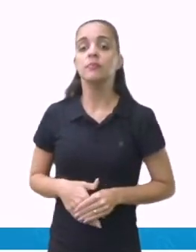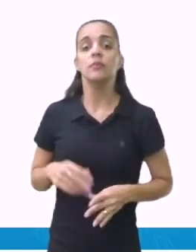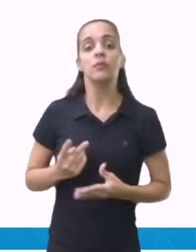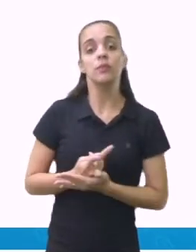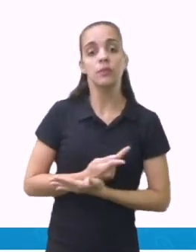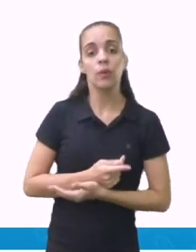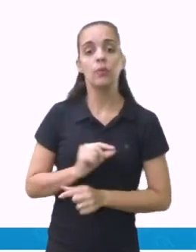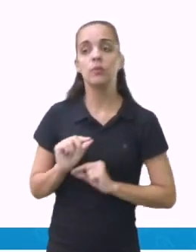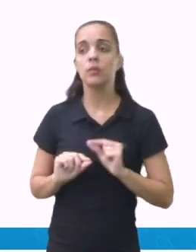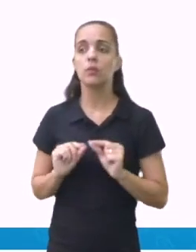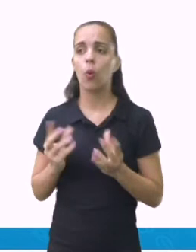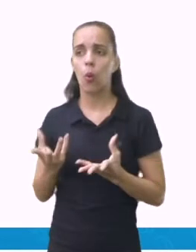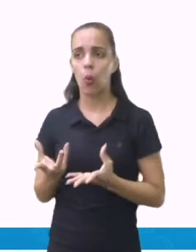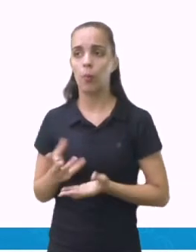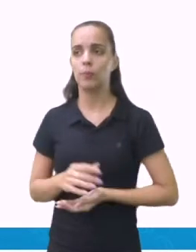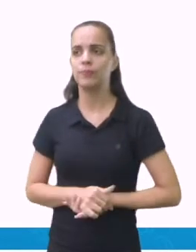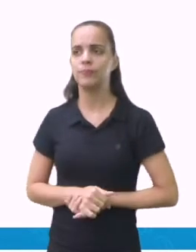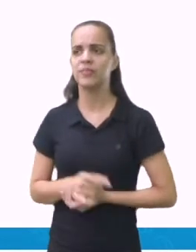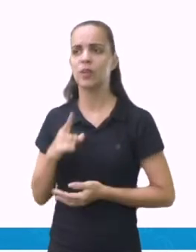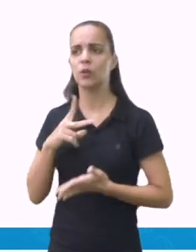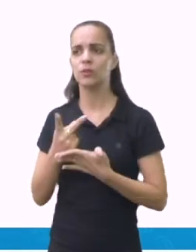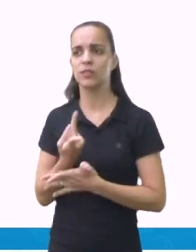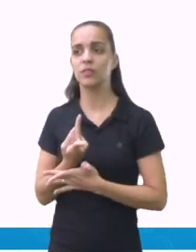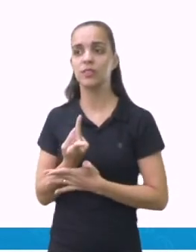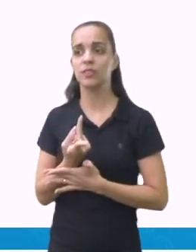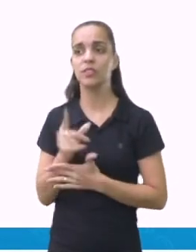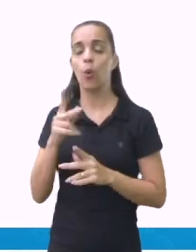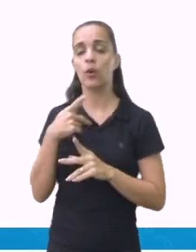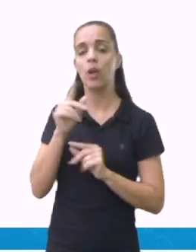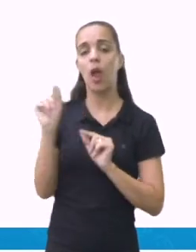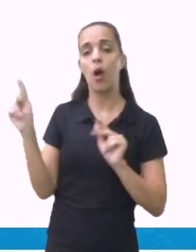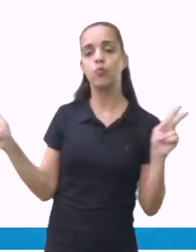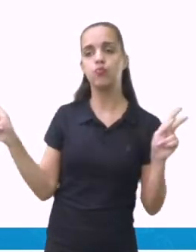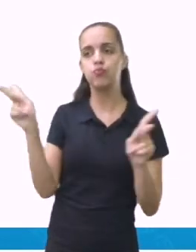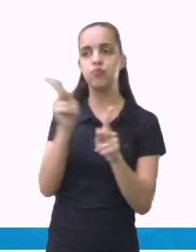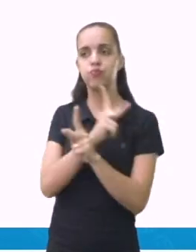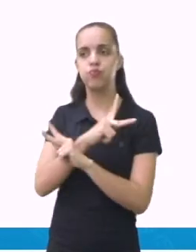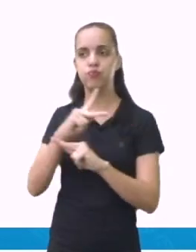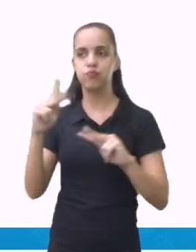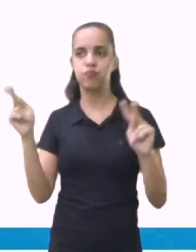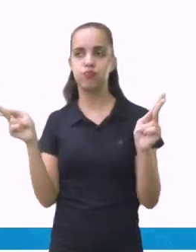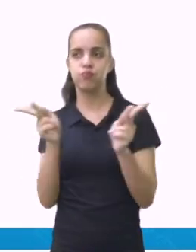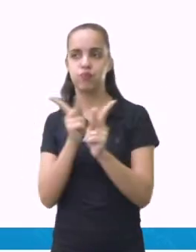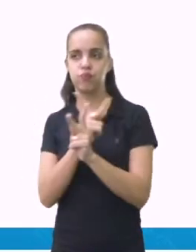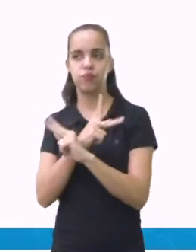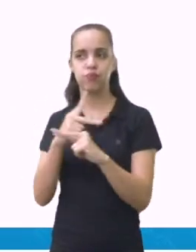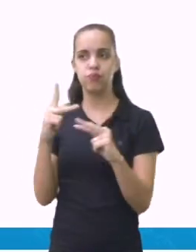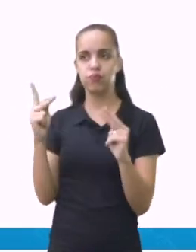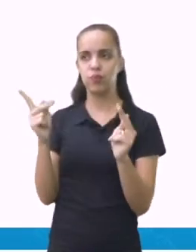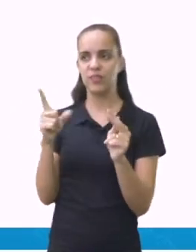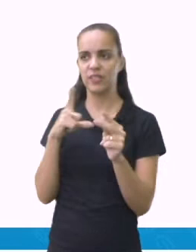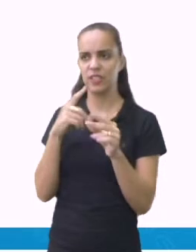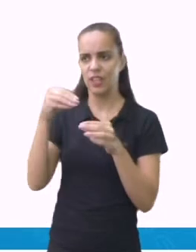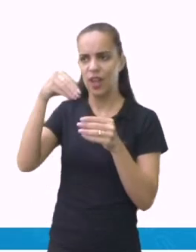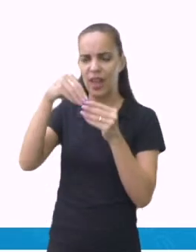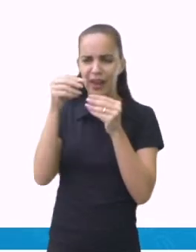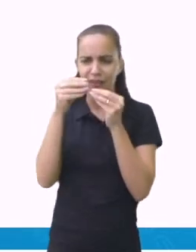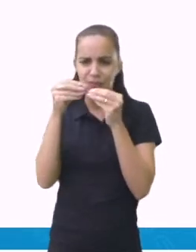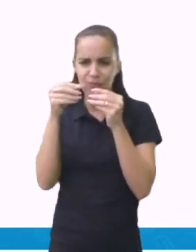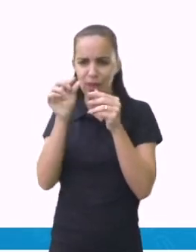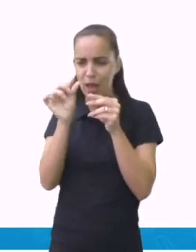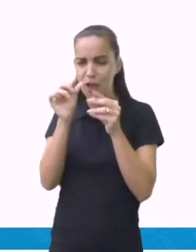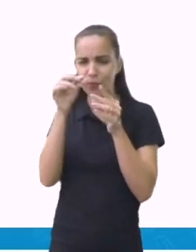acontece? Acontece aí através dos ventos, porque o pólen é aquele grãozinho bem